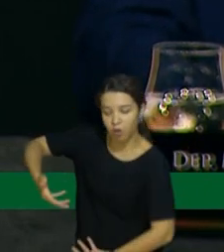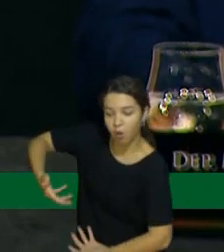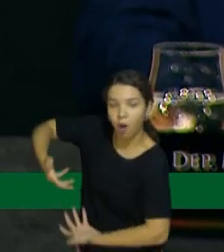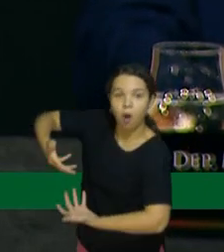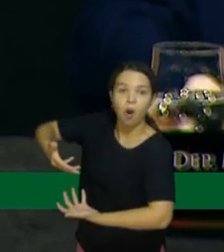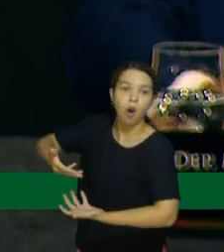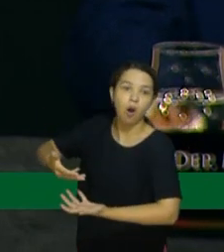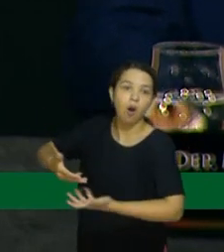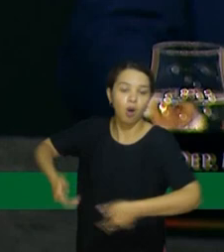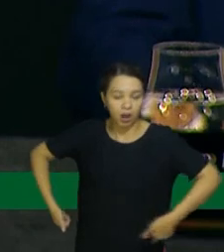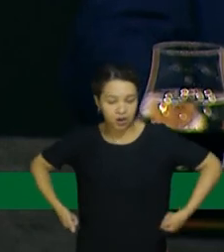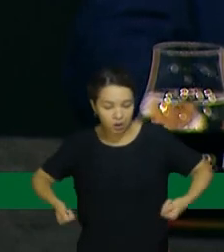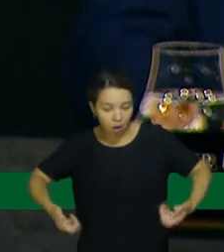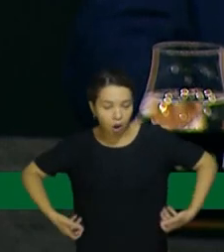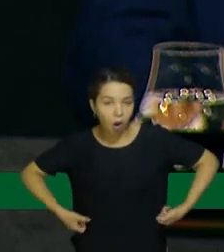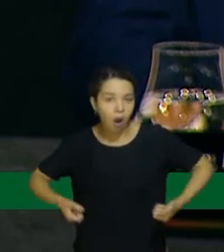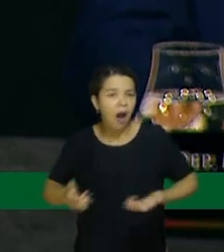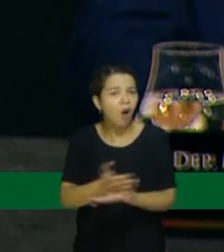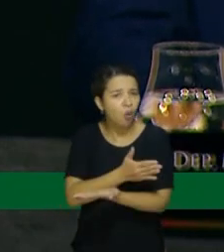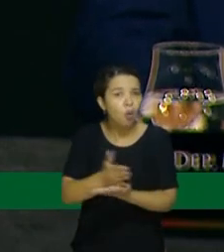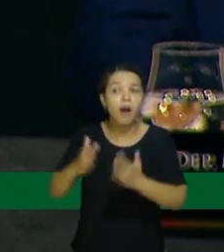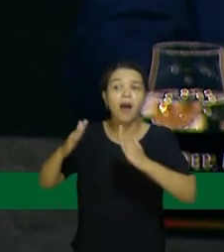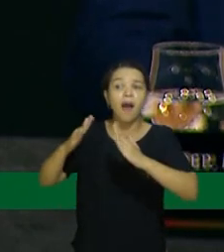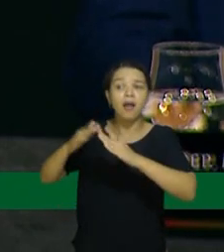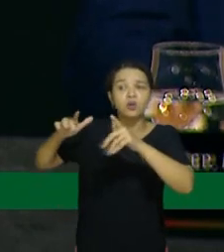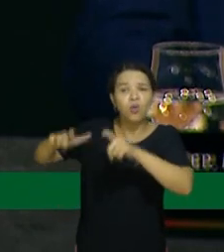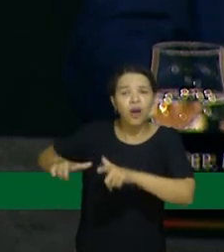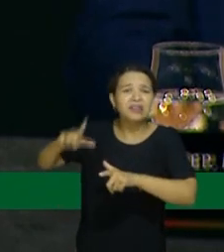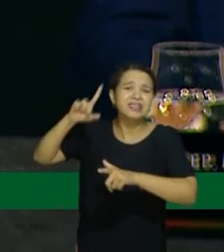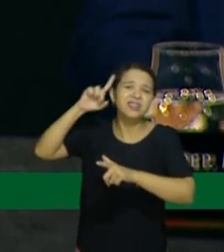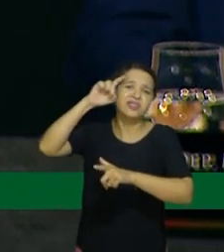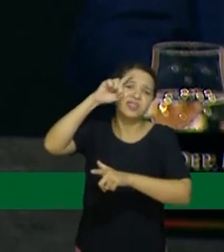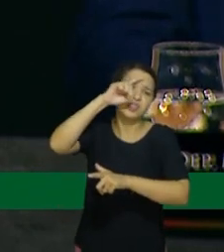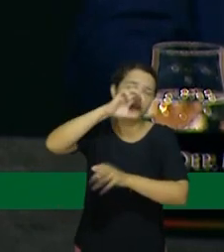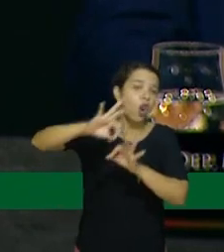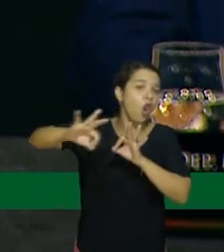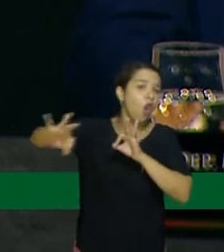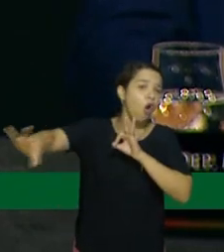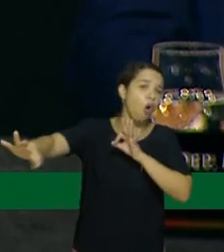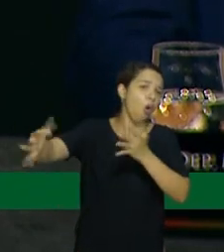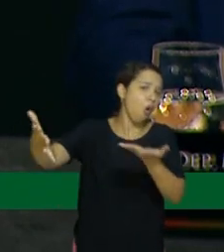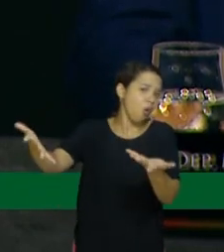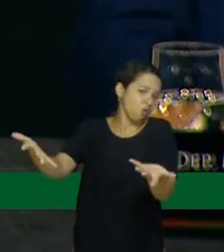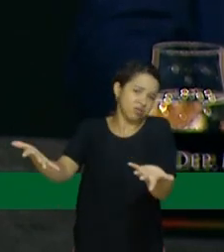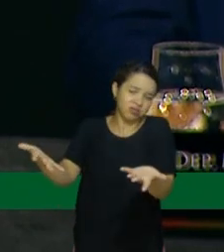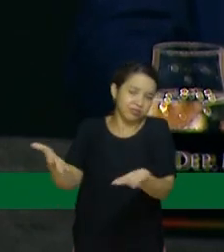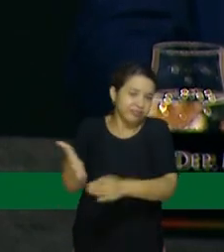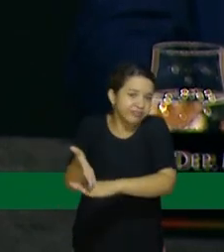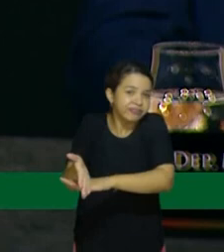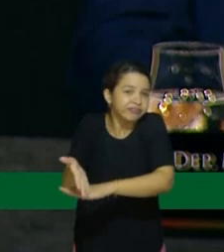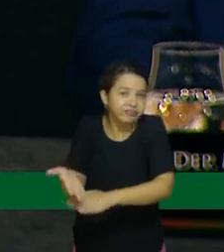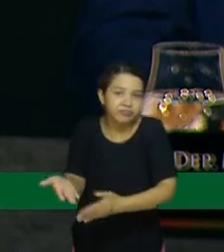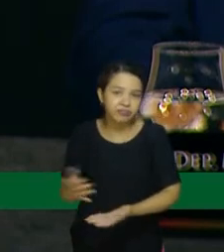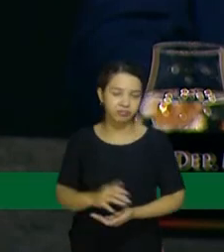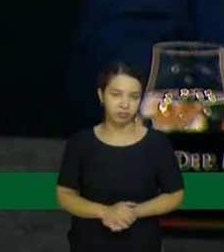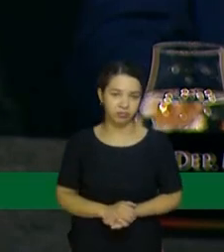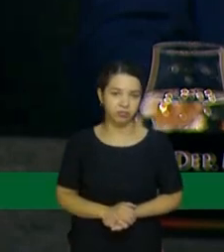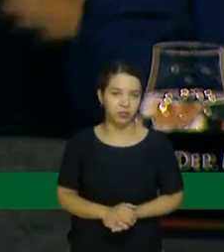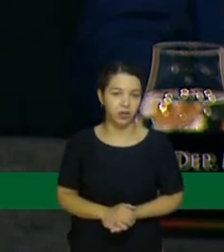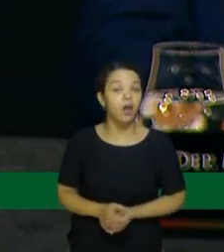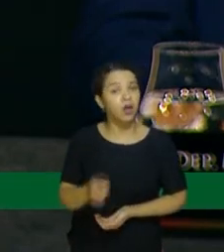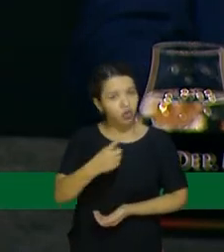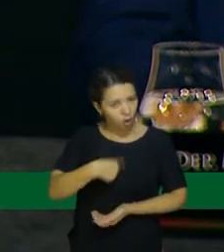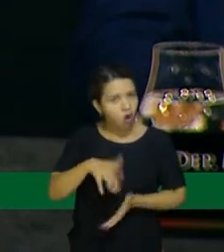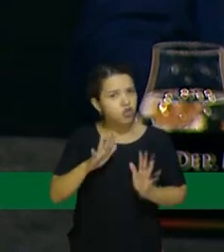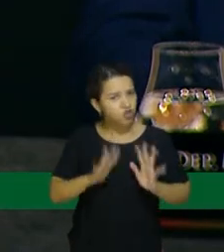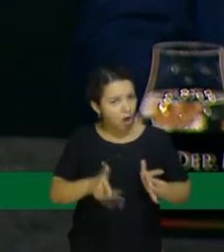moram em local de difícil acesso nós entando também tivemos muitas conquistas sim